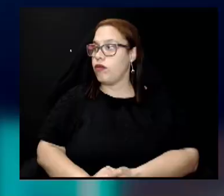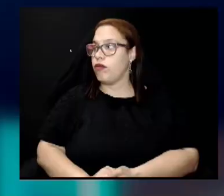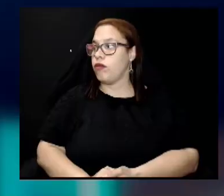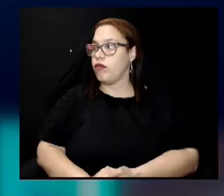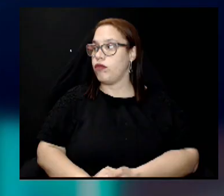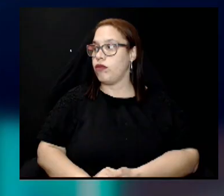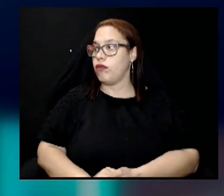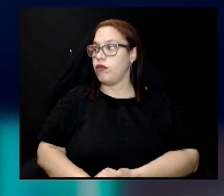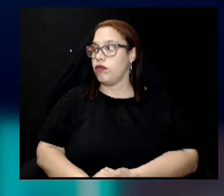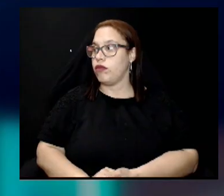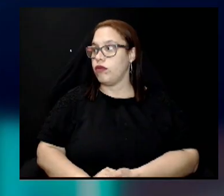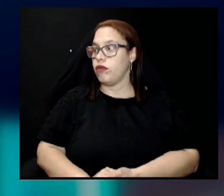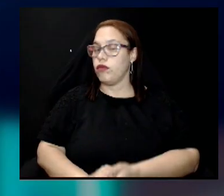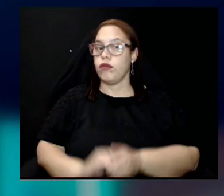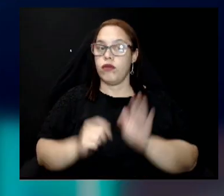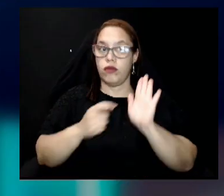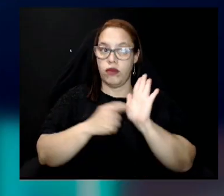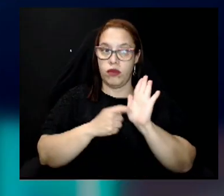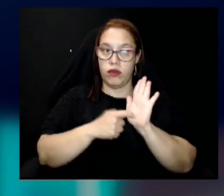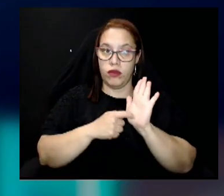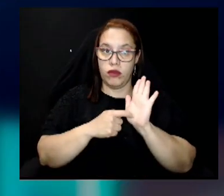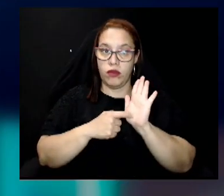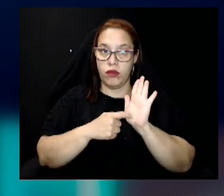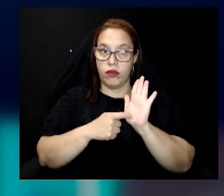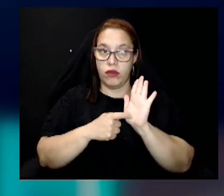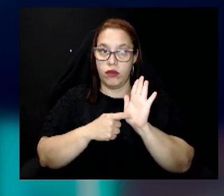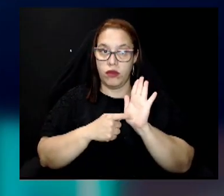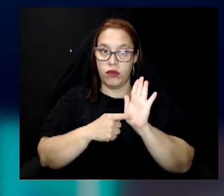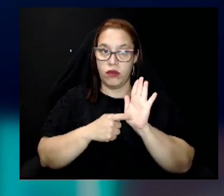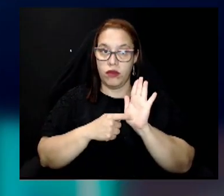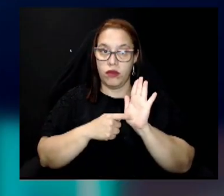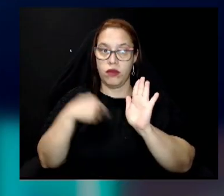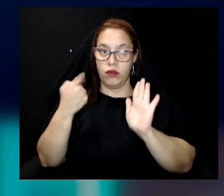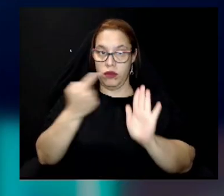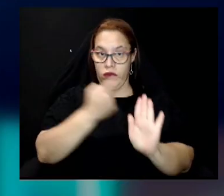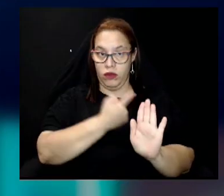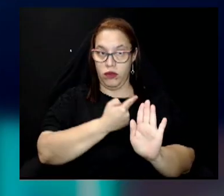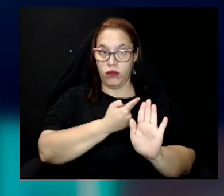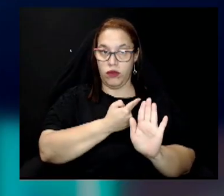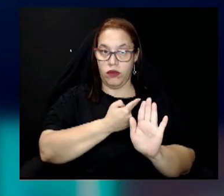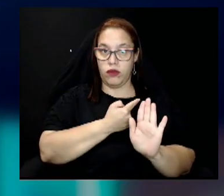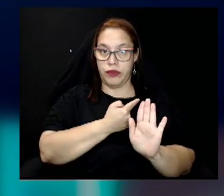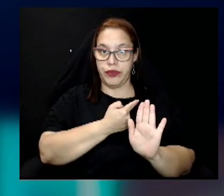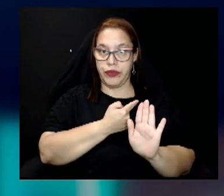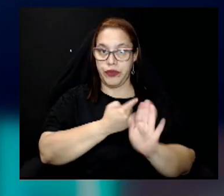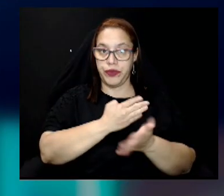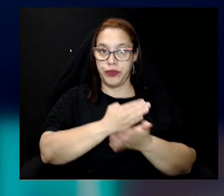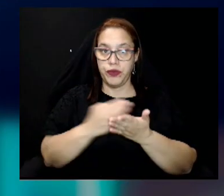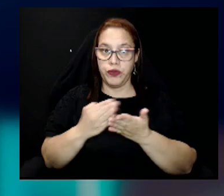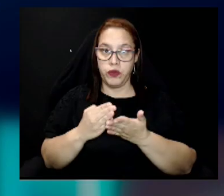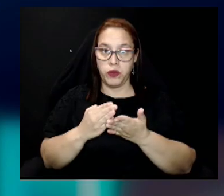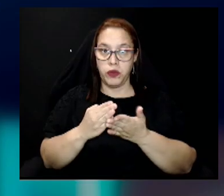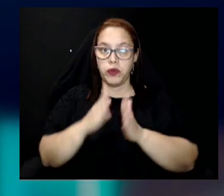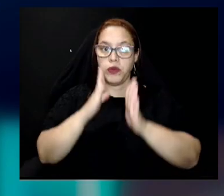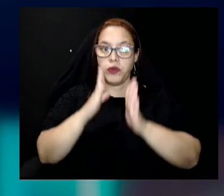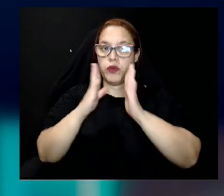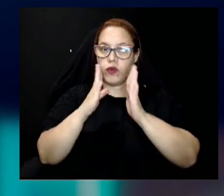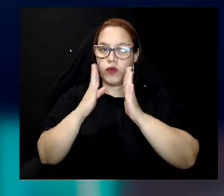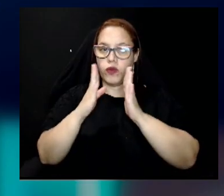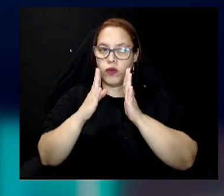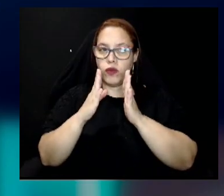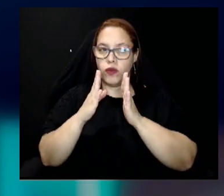Então, aqui acho que a apresentação, e nós vamos iniciar fazendo um panorama a respeito do câncer de